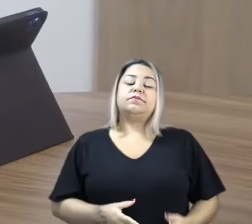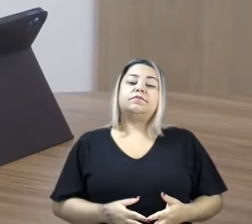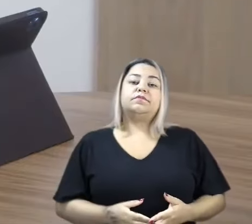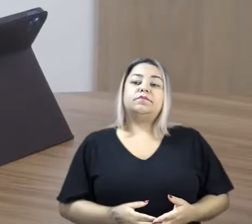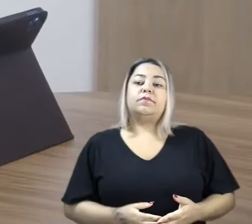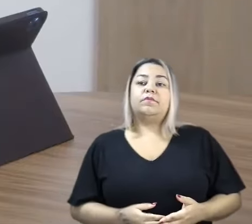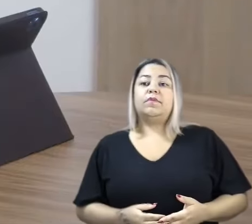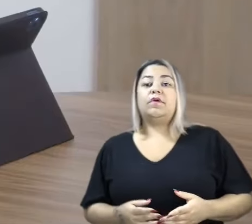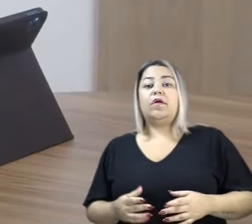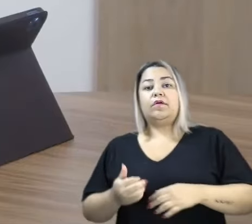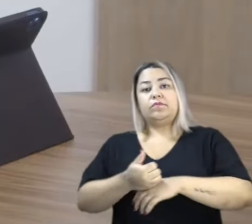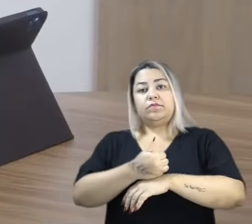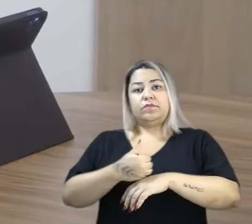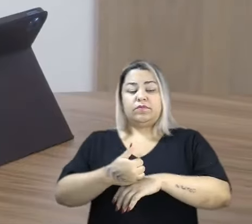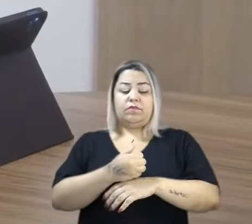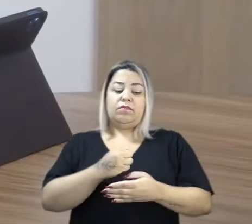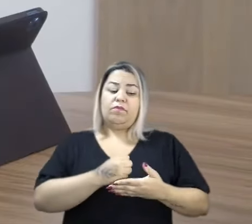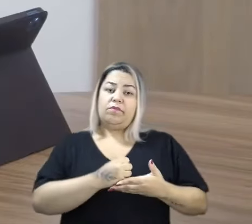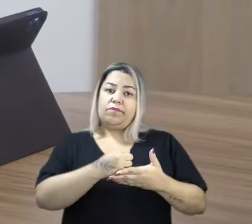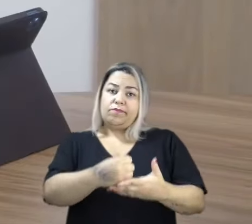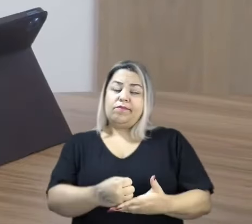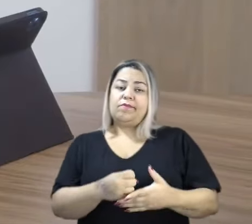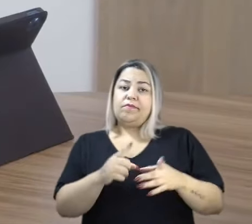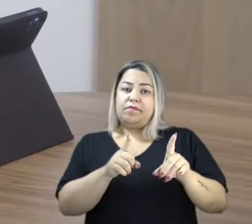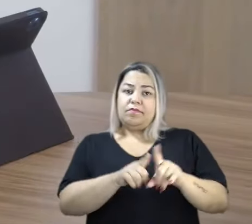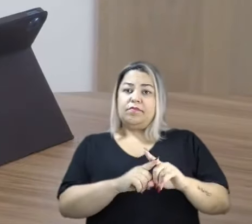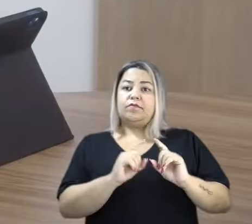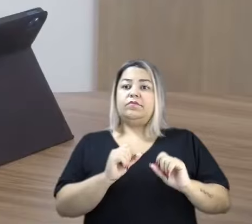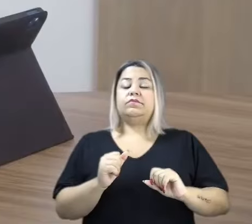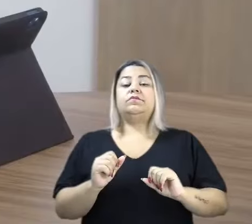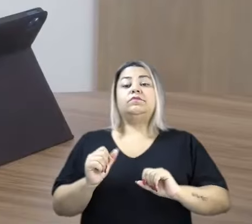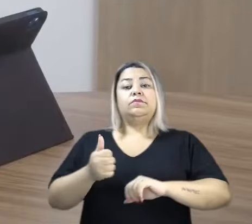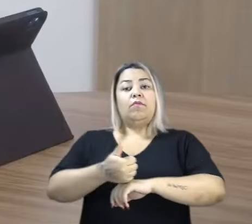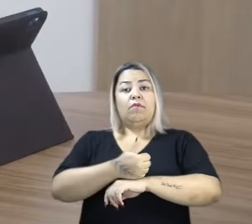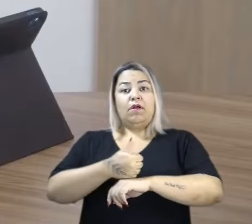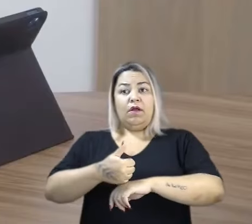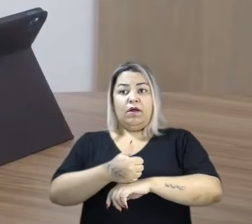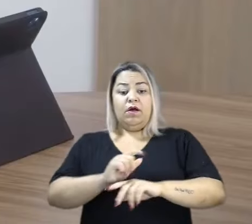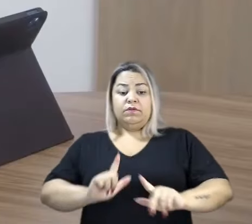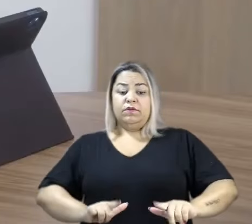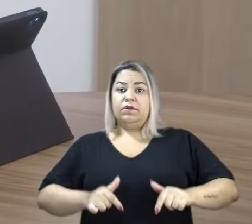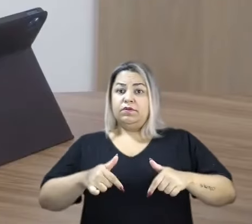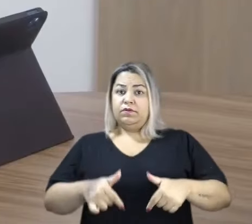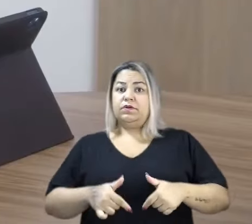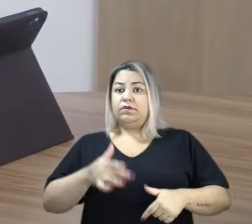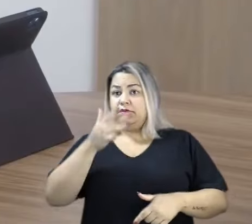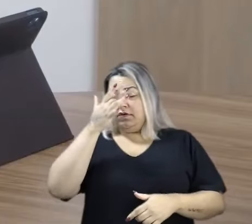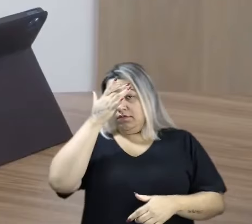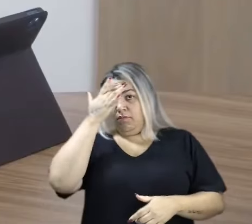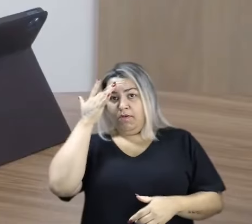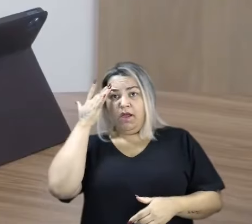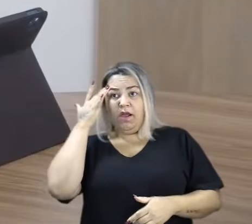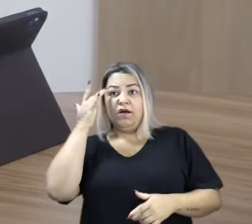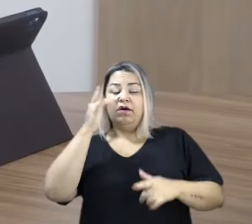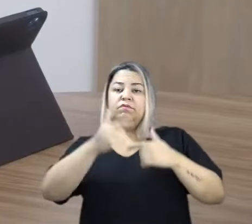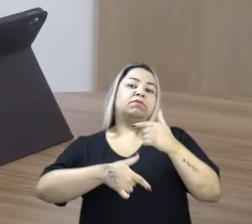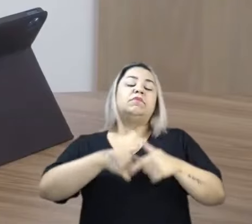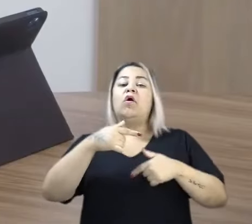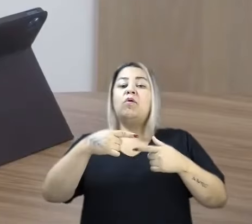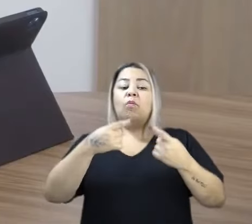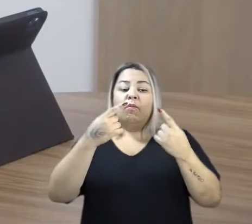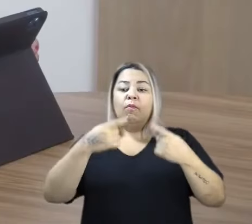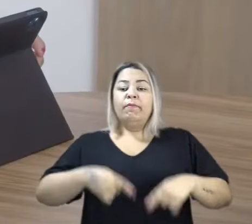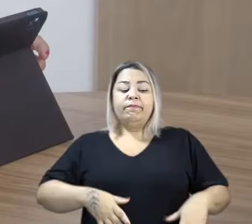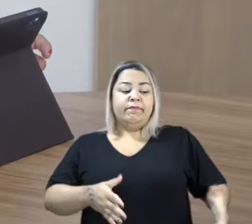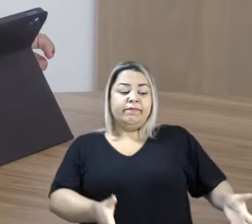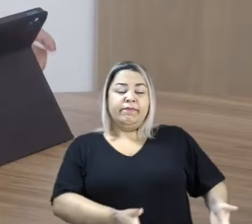é aperfeiçoamento, oferecendo formação, qualificação e certificação àqueles agentes públicos que atuem com política de promoção da